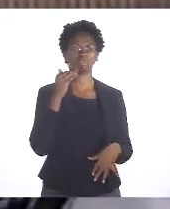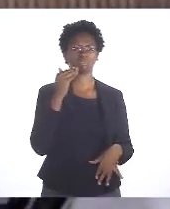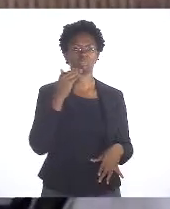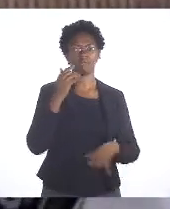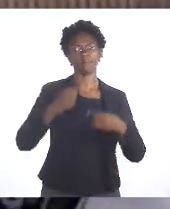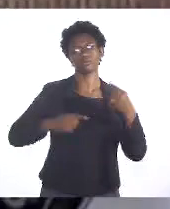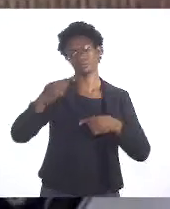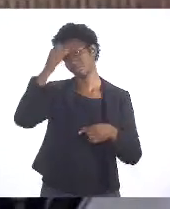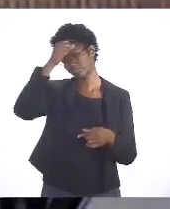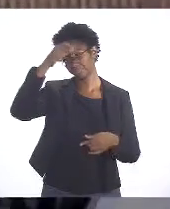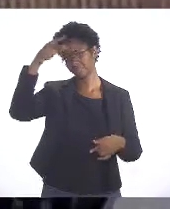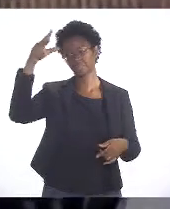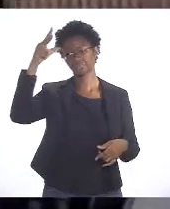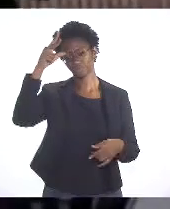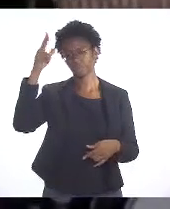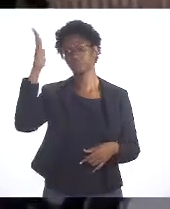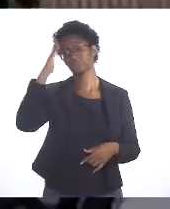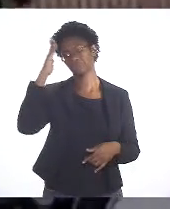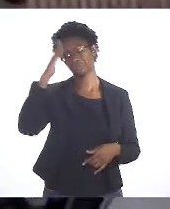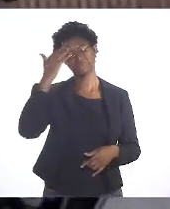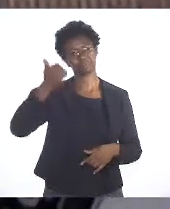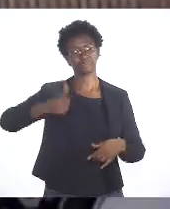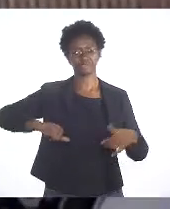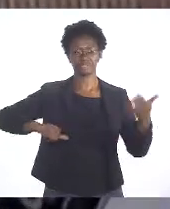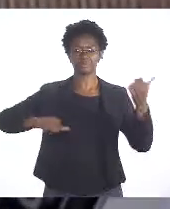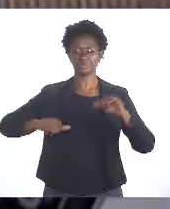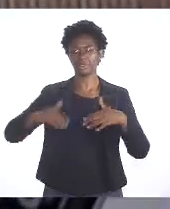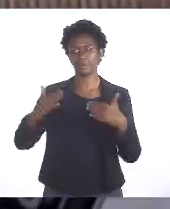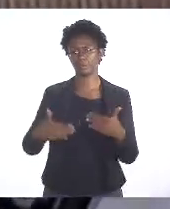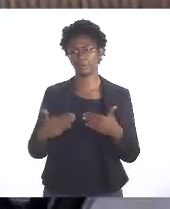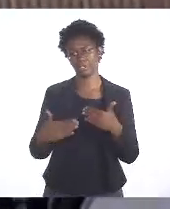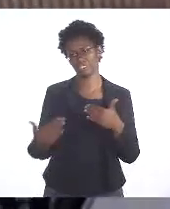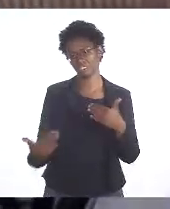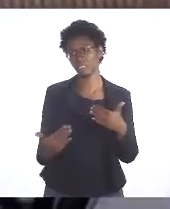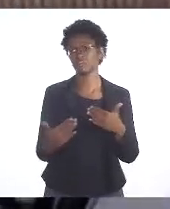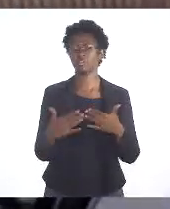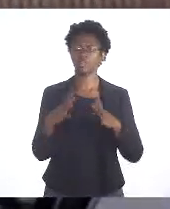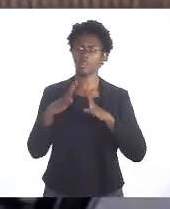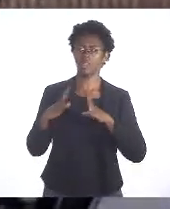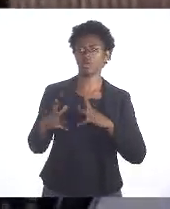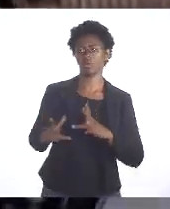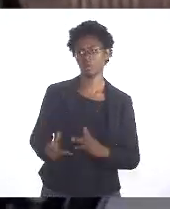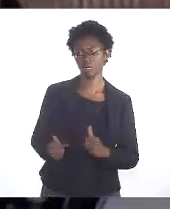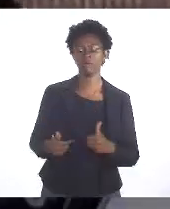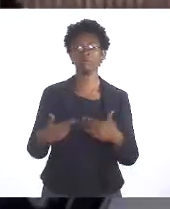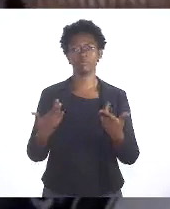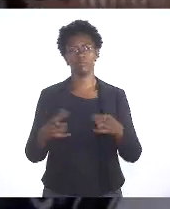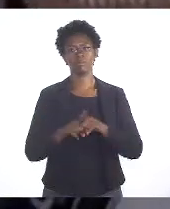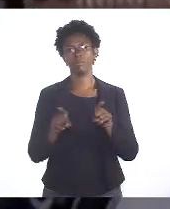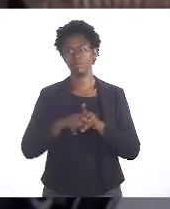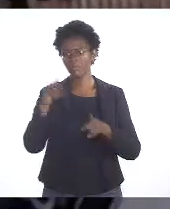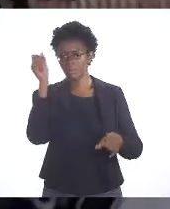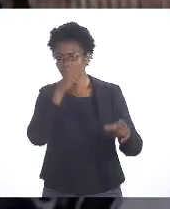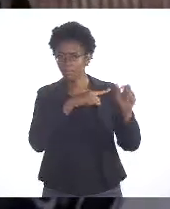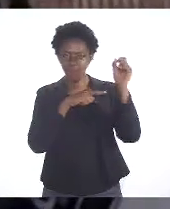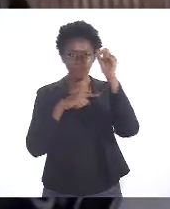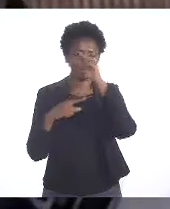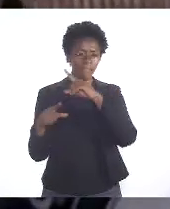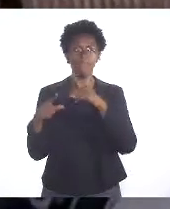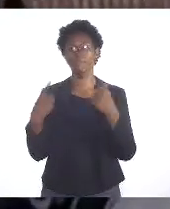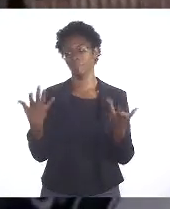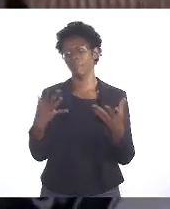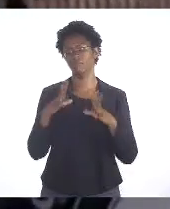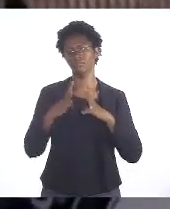públicas, é muito pior o processo de contaminação e também tem a dificuldade da